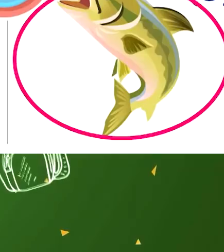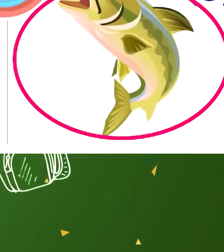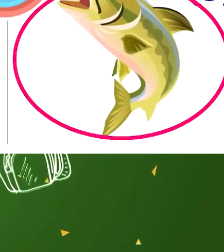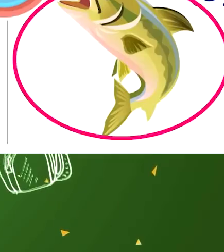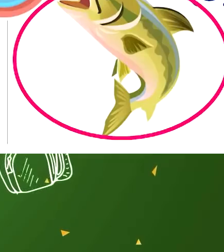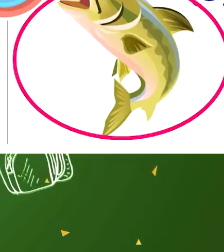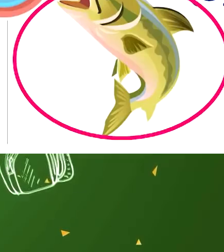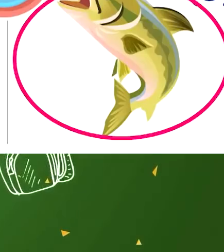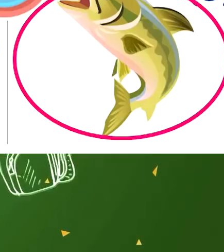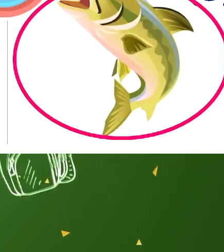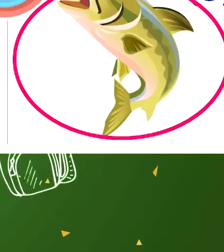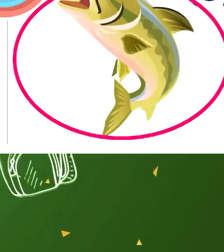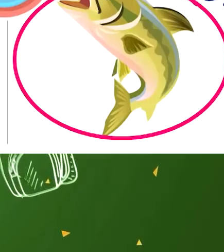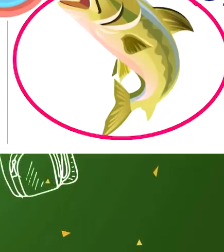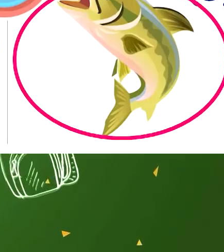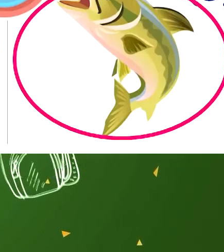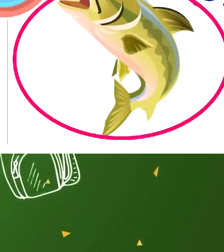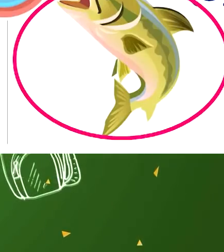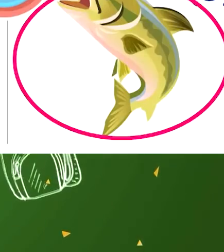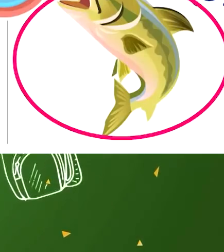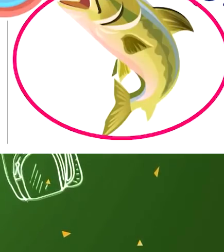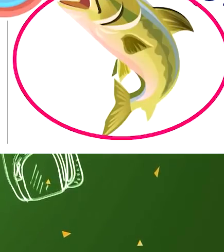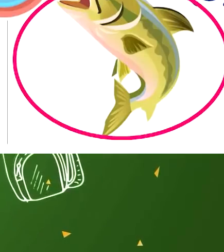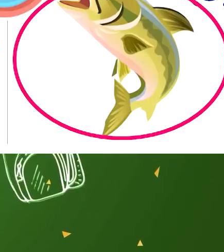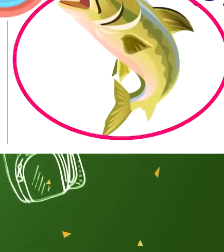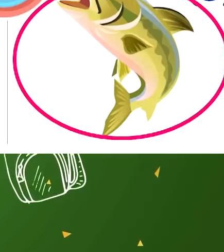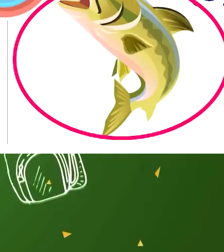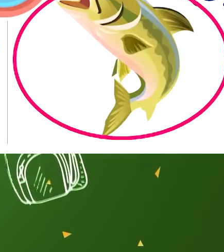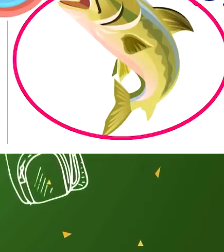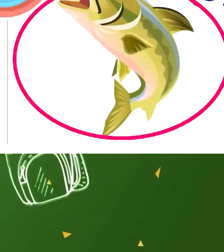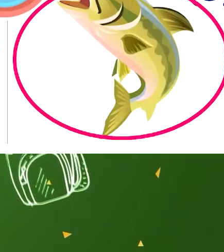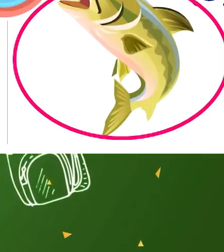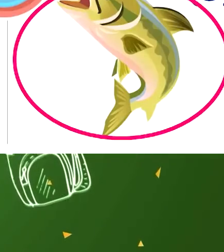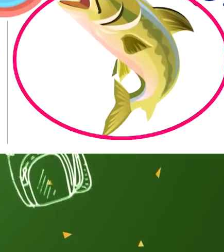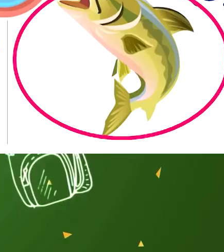são B, carne e D, peixe.